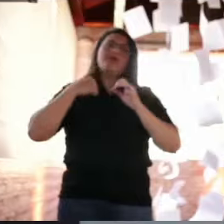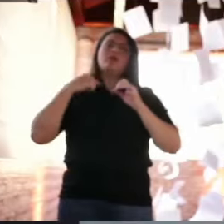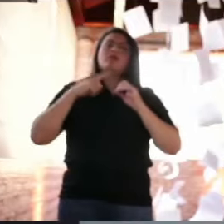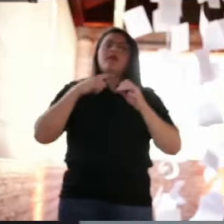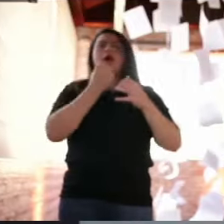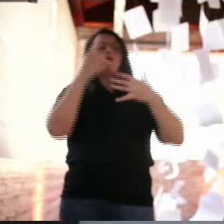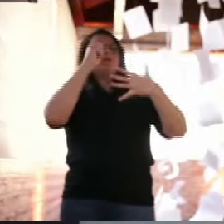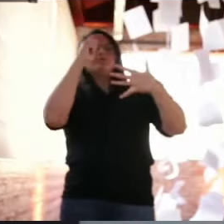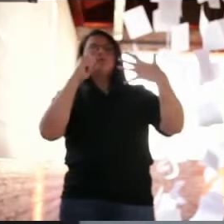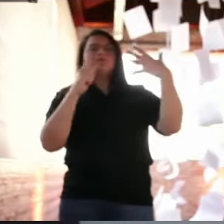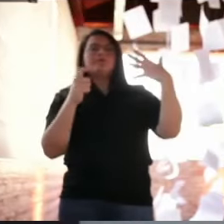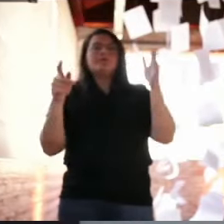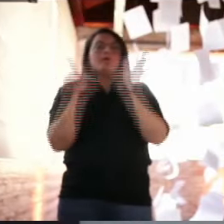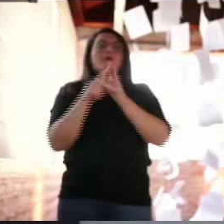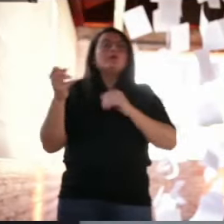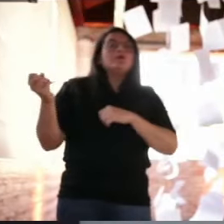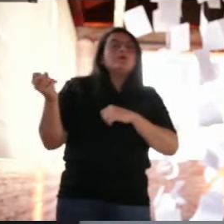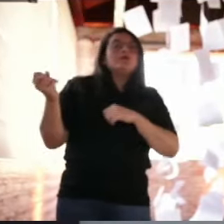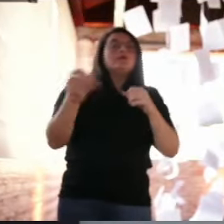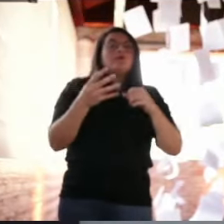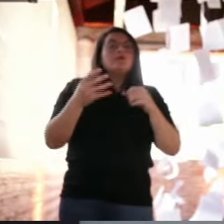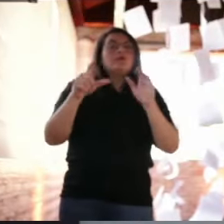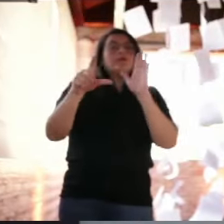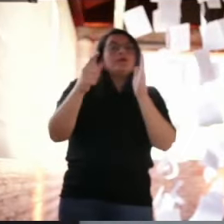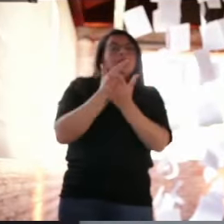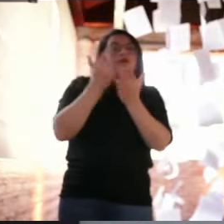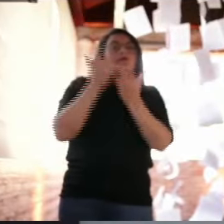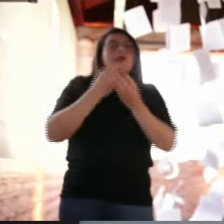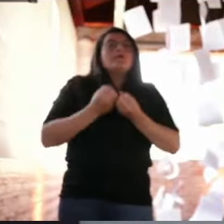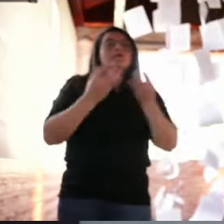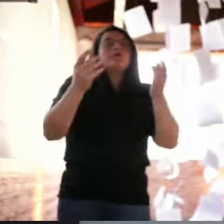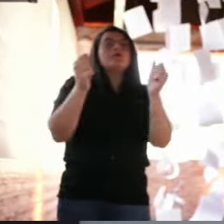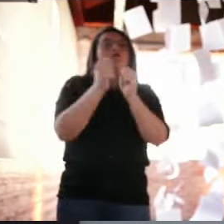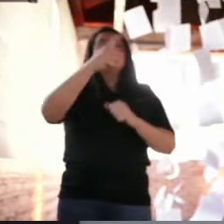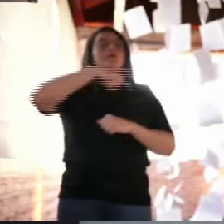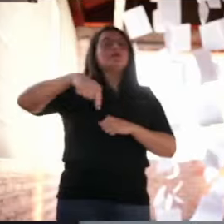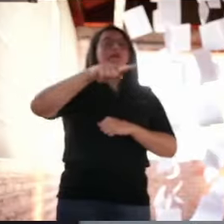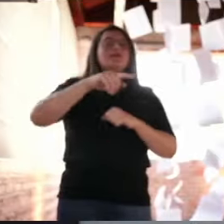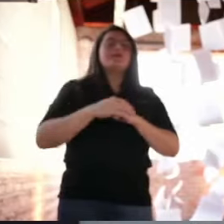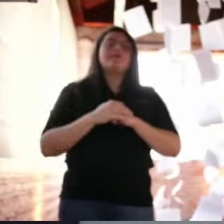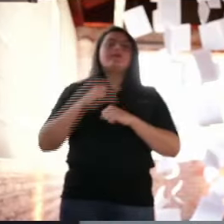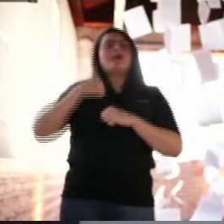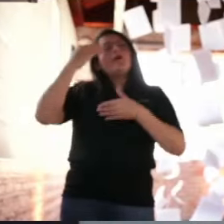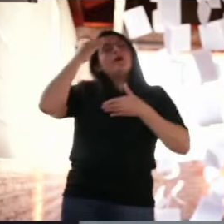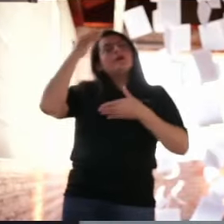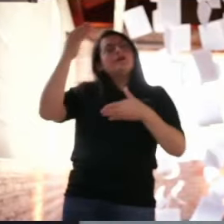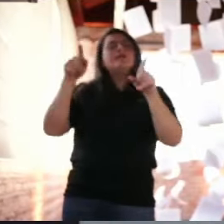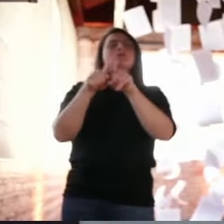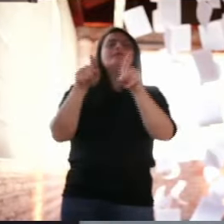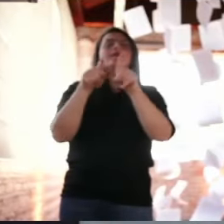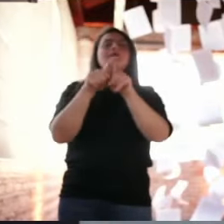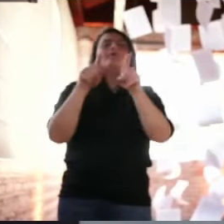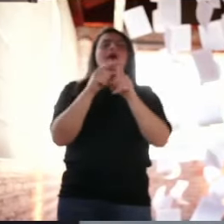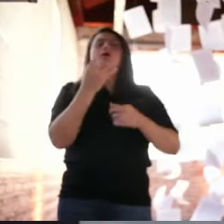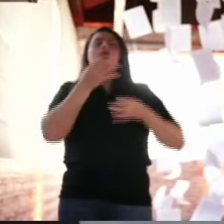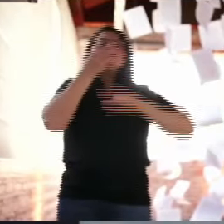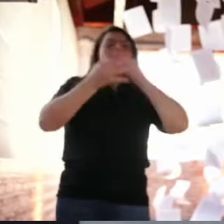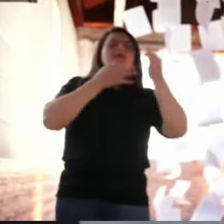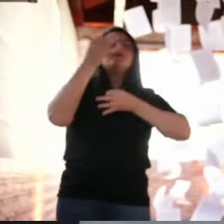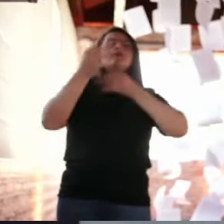questões deste novo livro para compartilhar com vocês e vou agradecer comentários